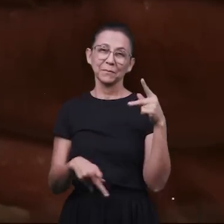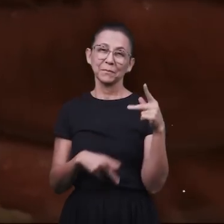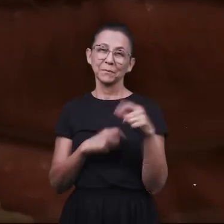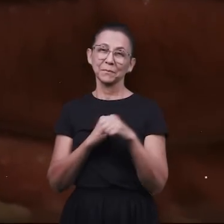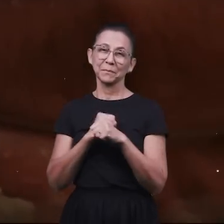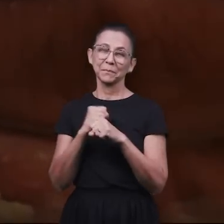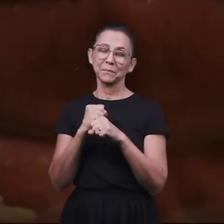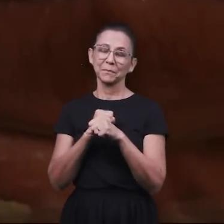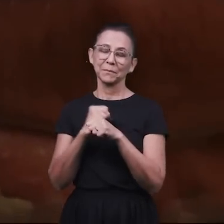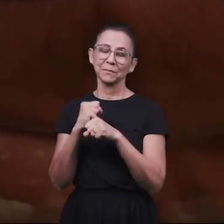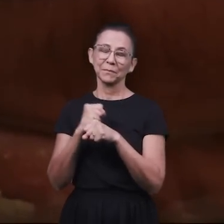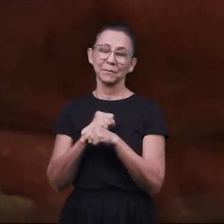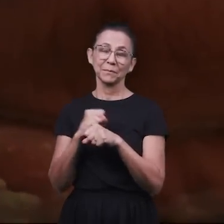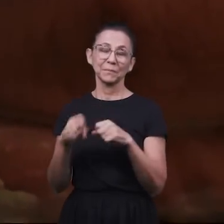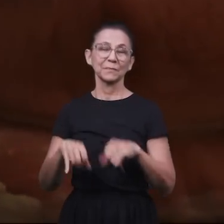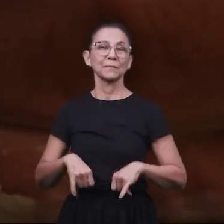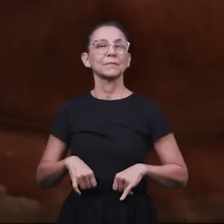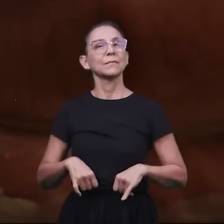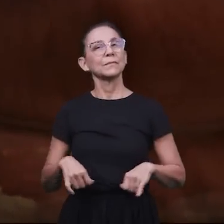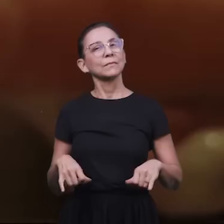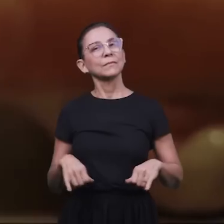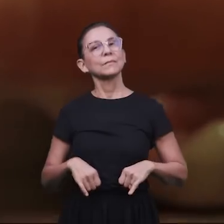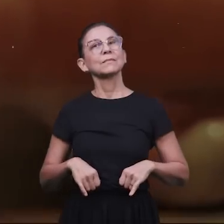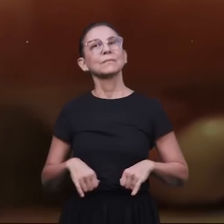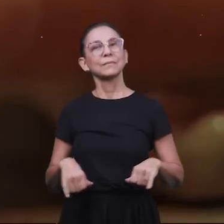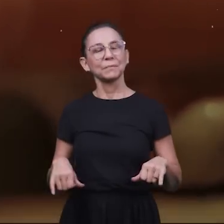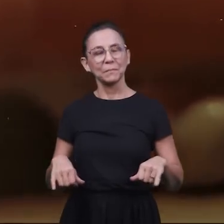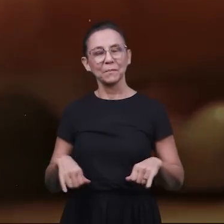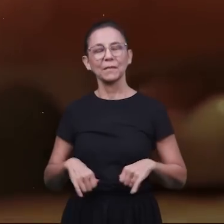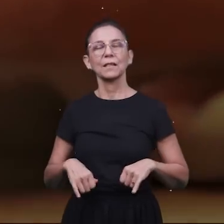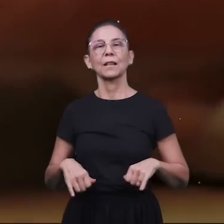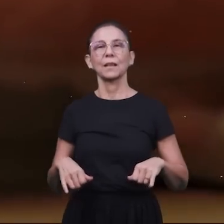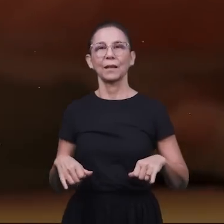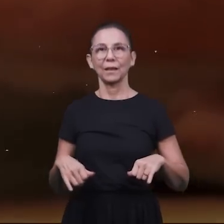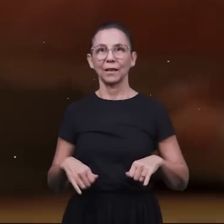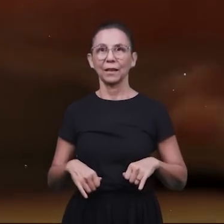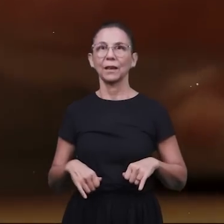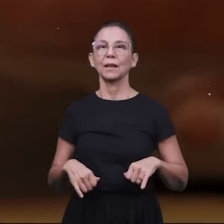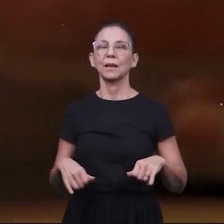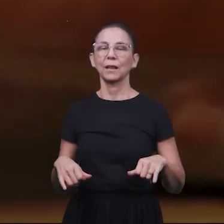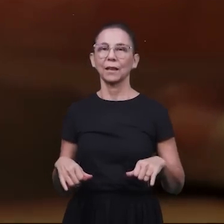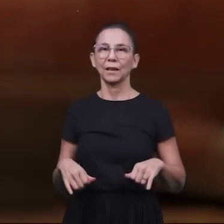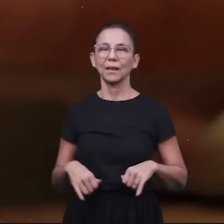corpos, povo que tanto sofreu.